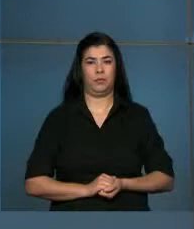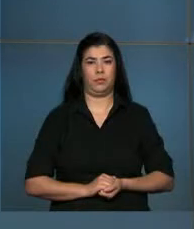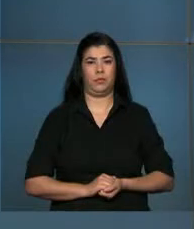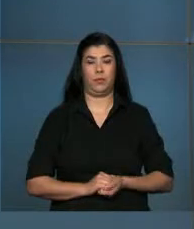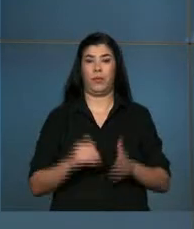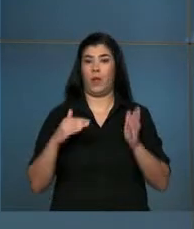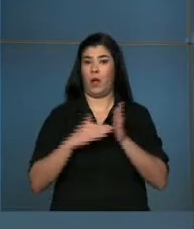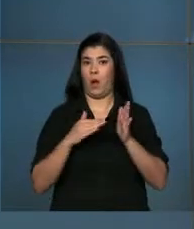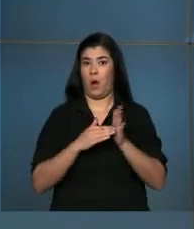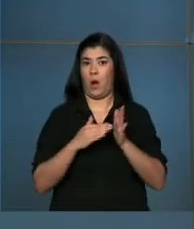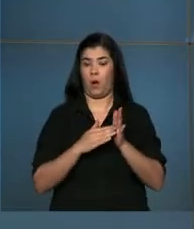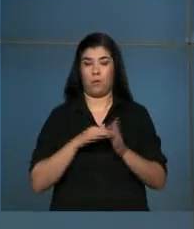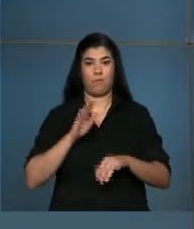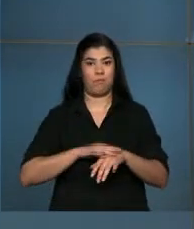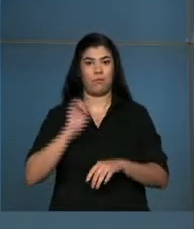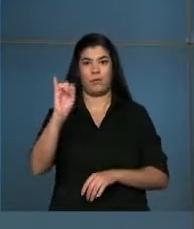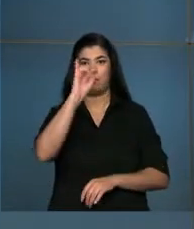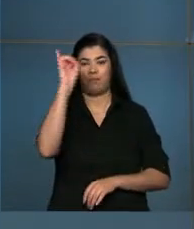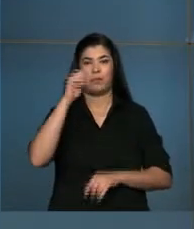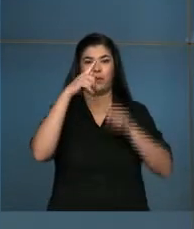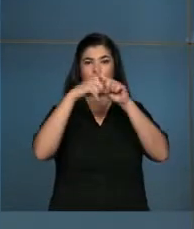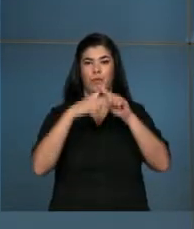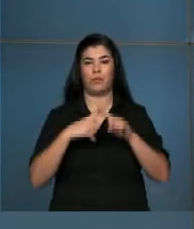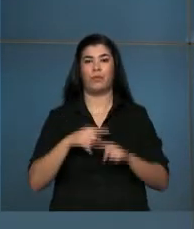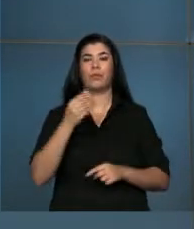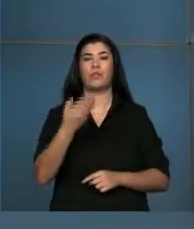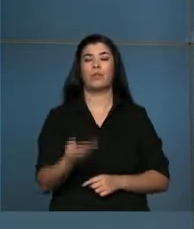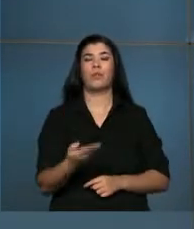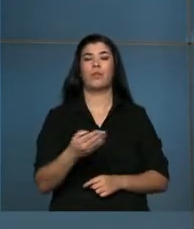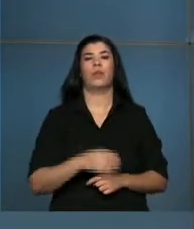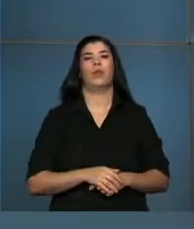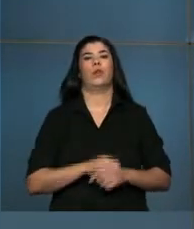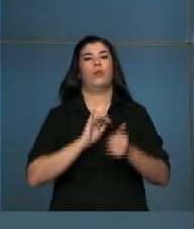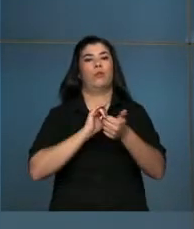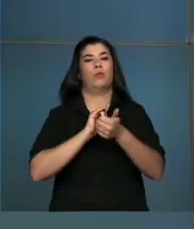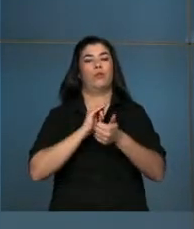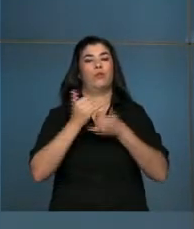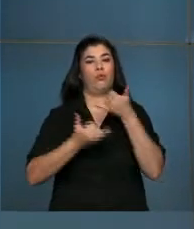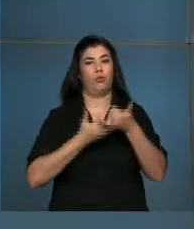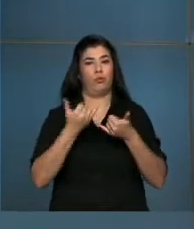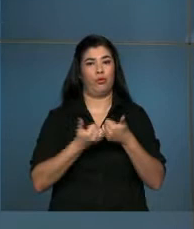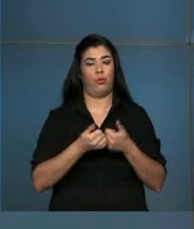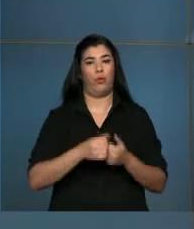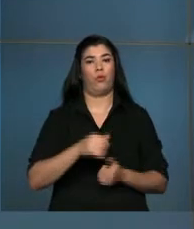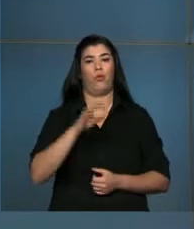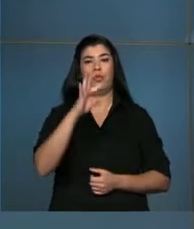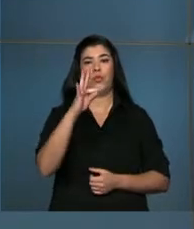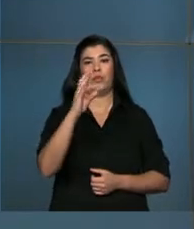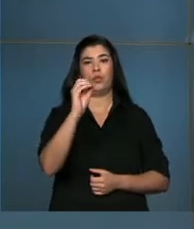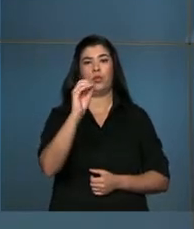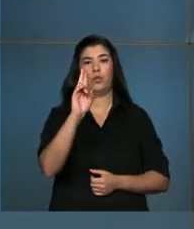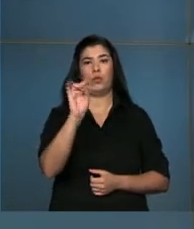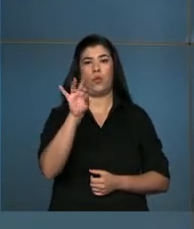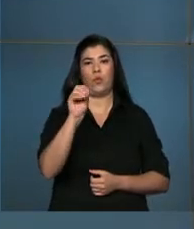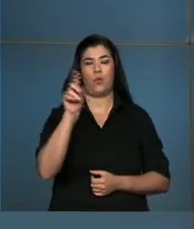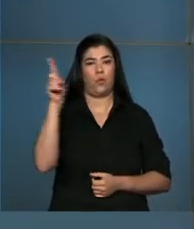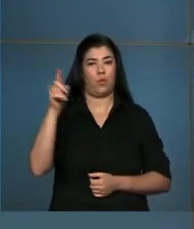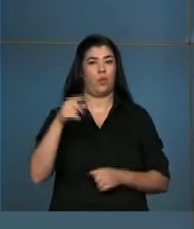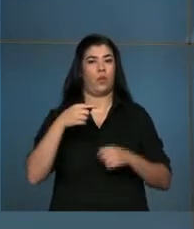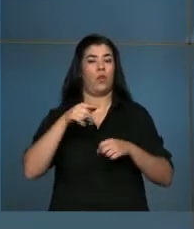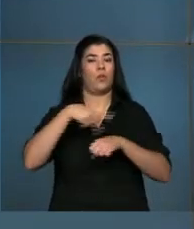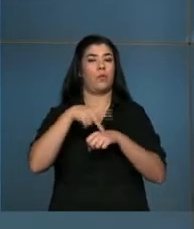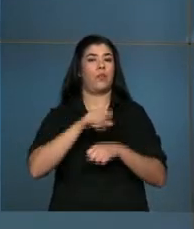Última grande competição antes das Olimpíadas do Rio, os Jogos Pan-Americanos de Toronto, no Canadá, começam no dia 10 de julho